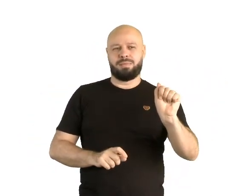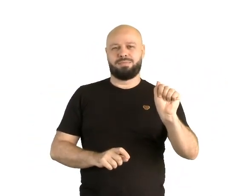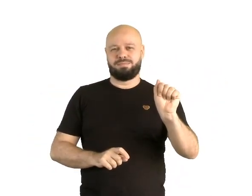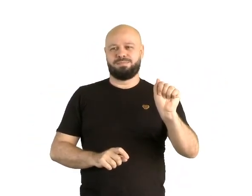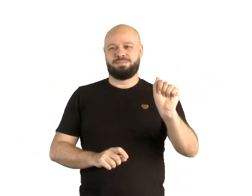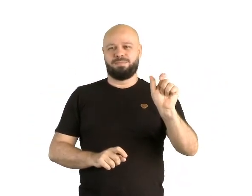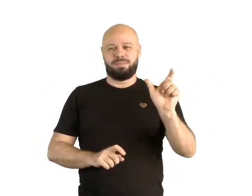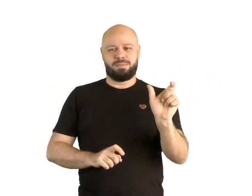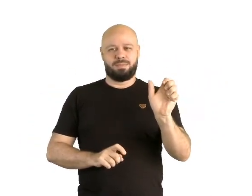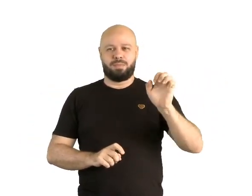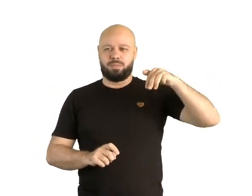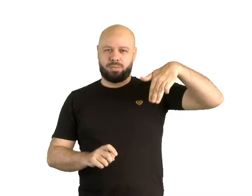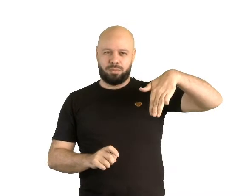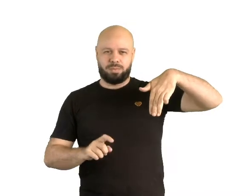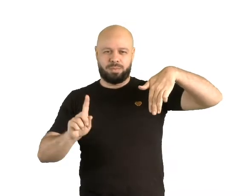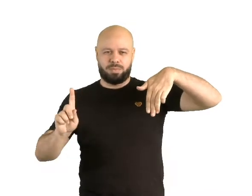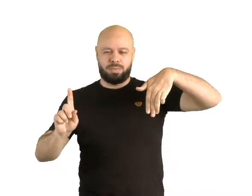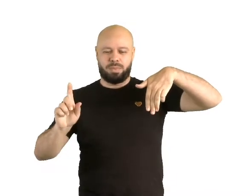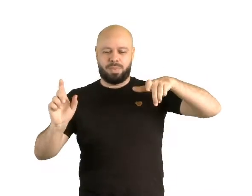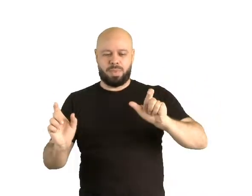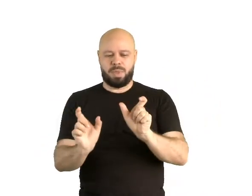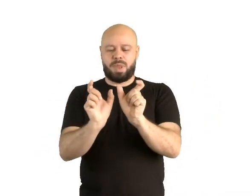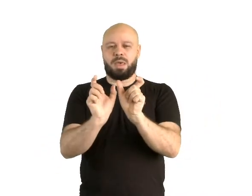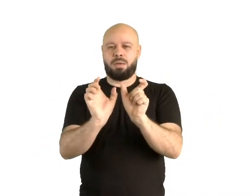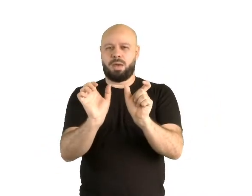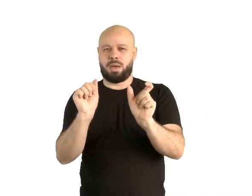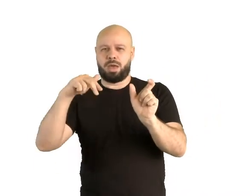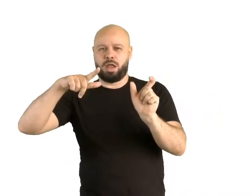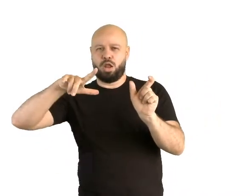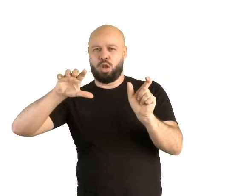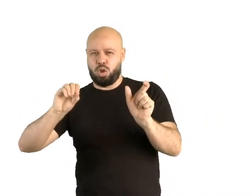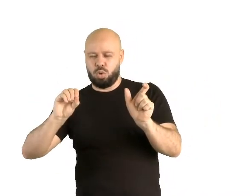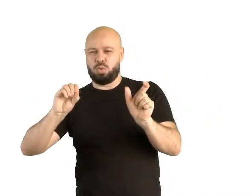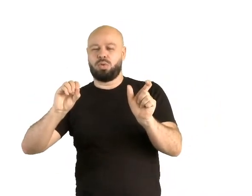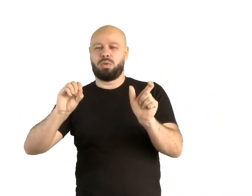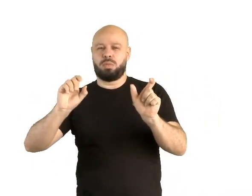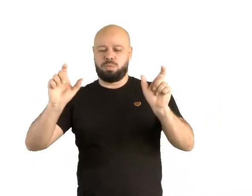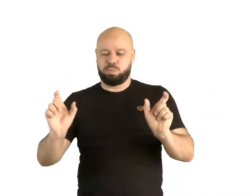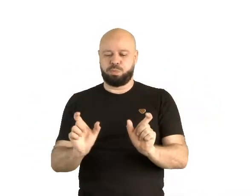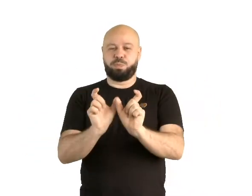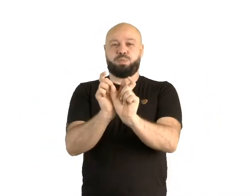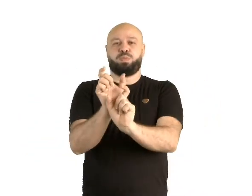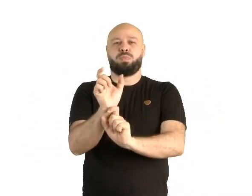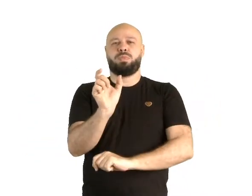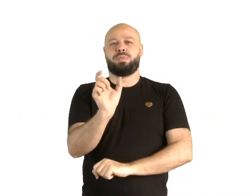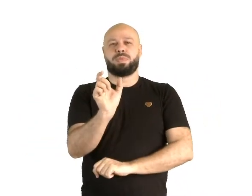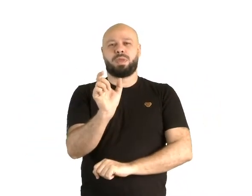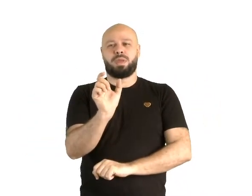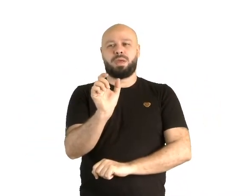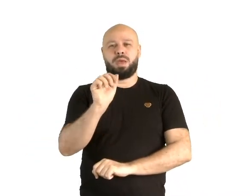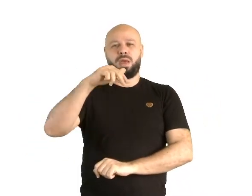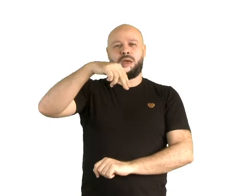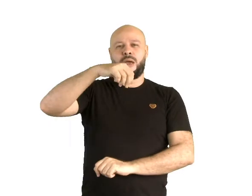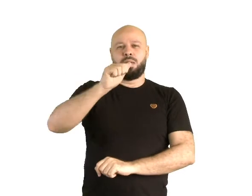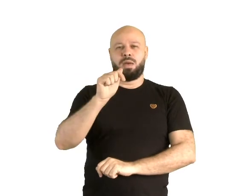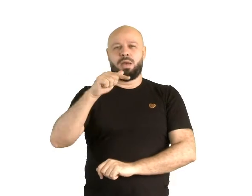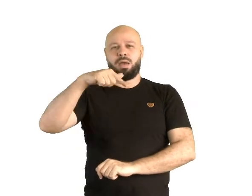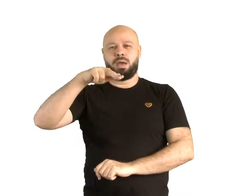gente pega o em mais o aquilo, que juntando os dois, vira a